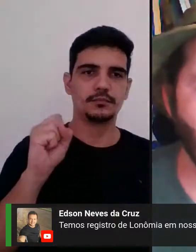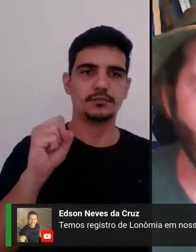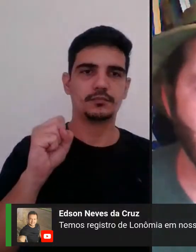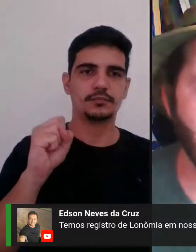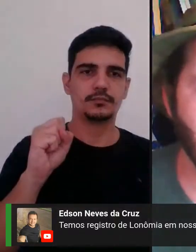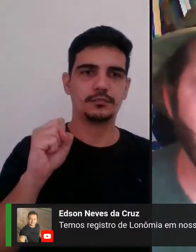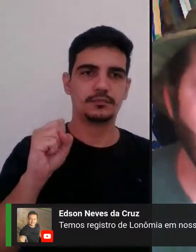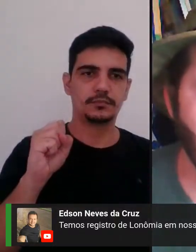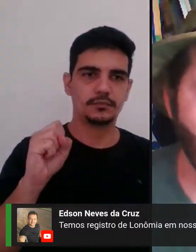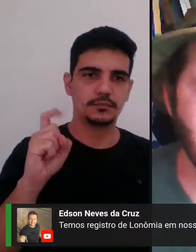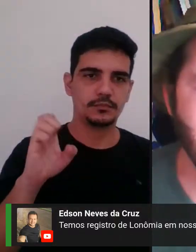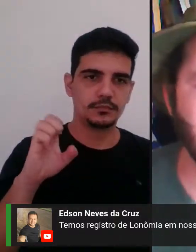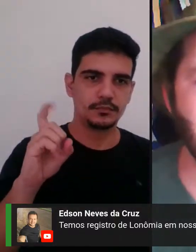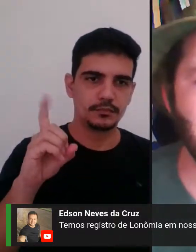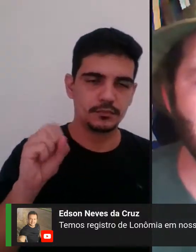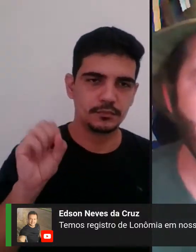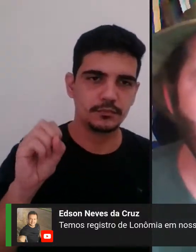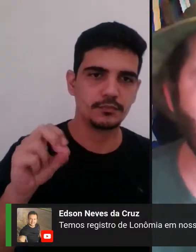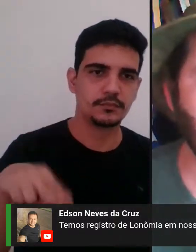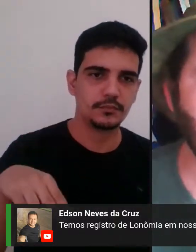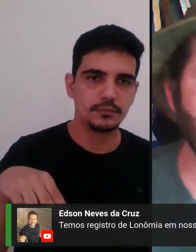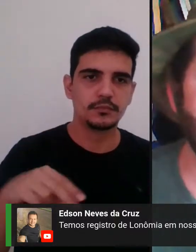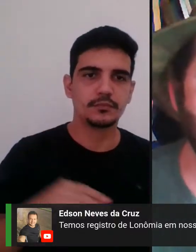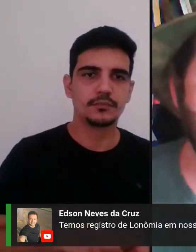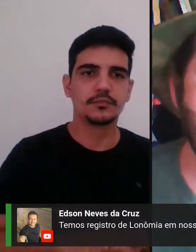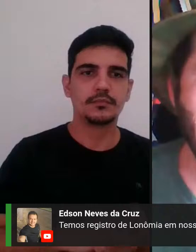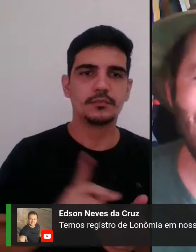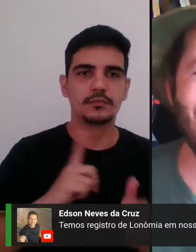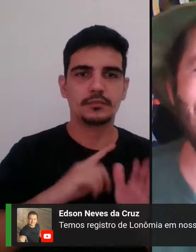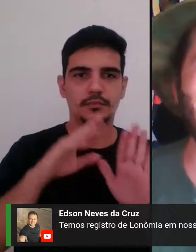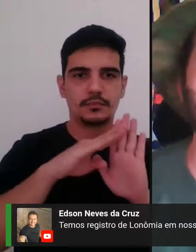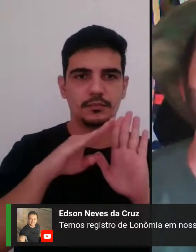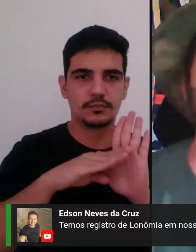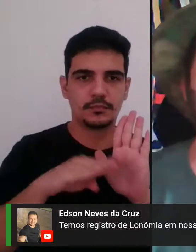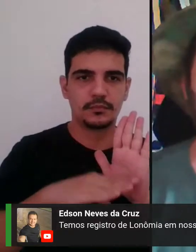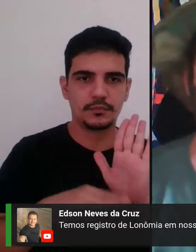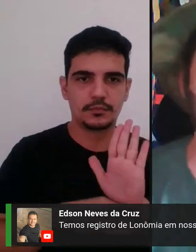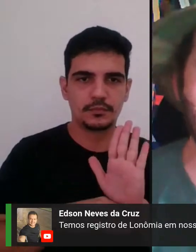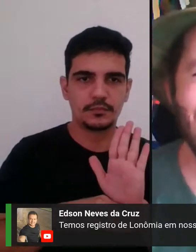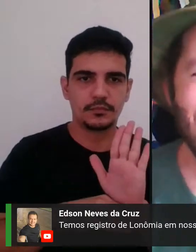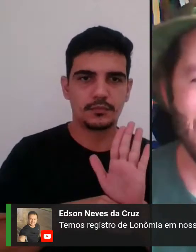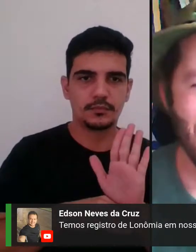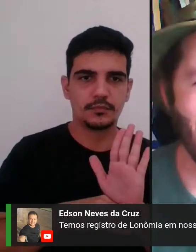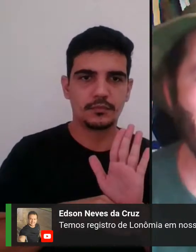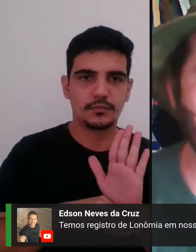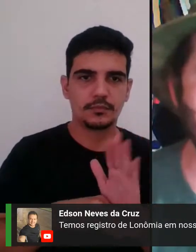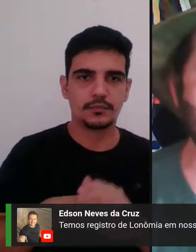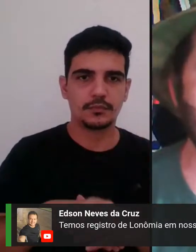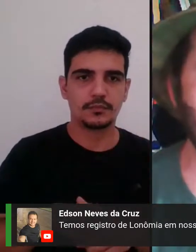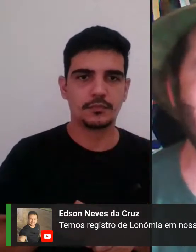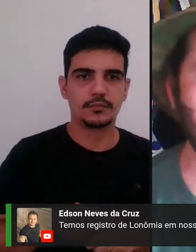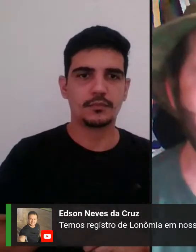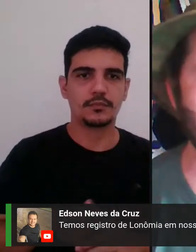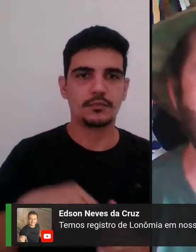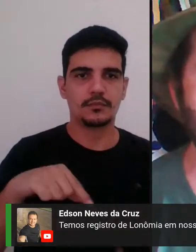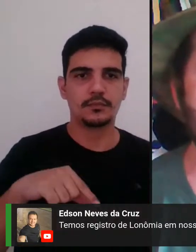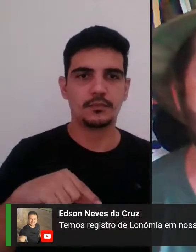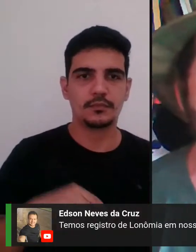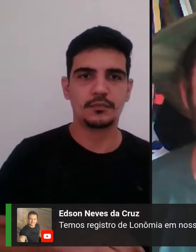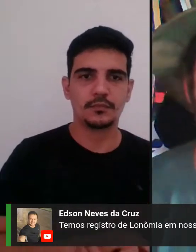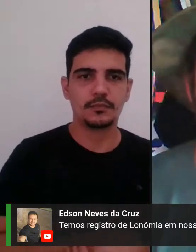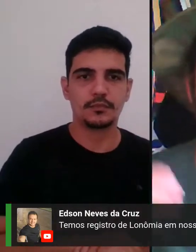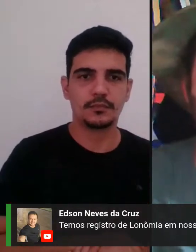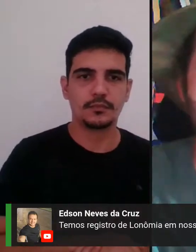de lonômio em nossa região? Ah, Edson, tudo bem? Ô, Edson, essa aí você me